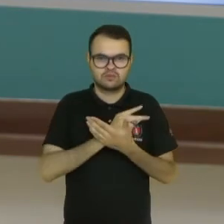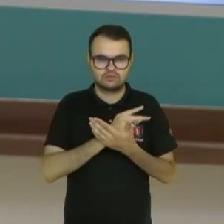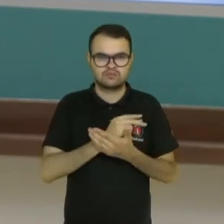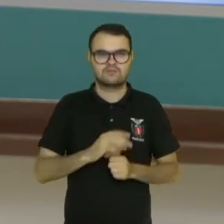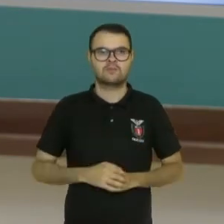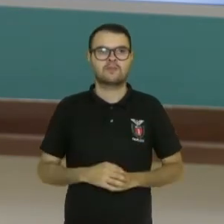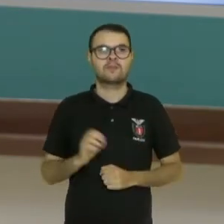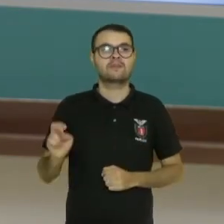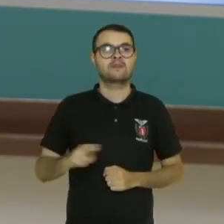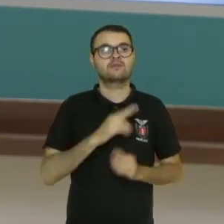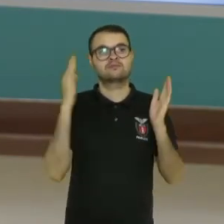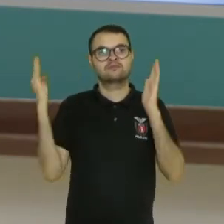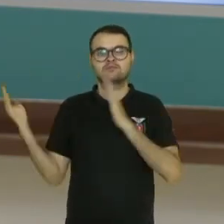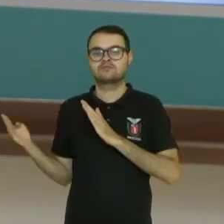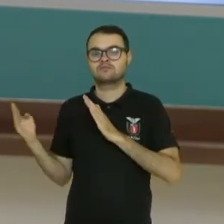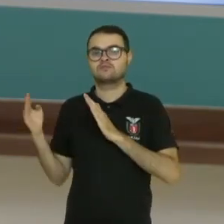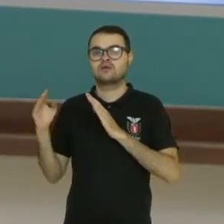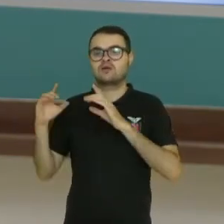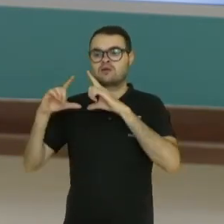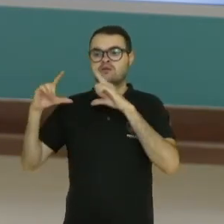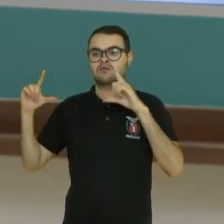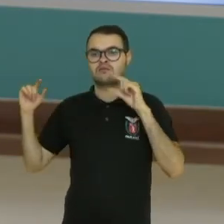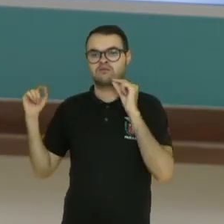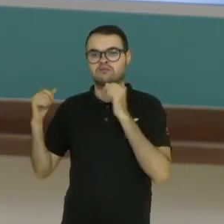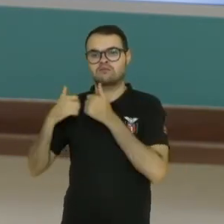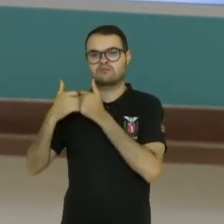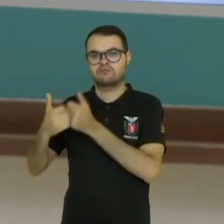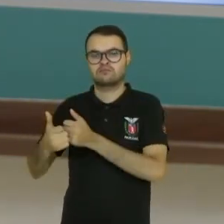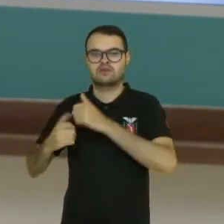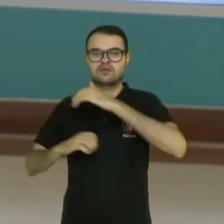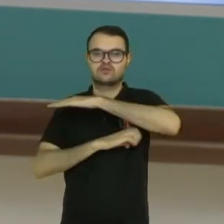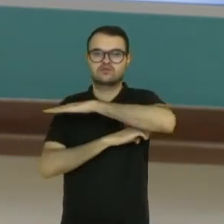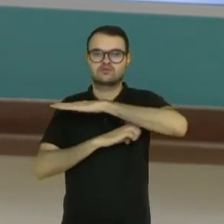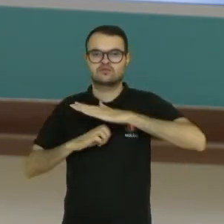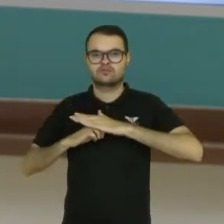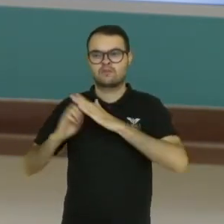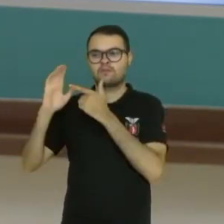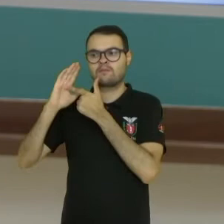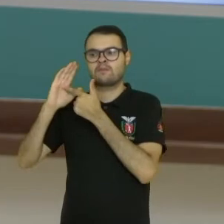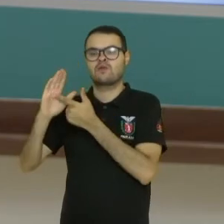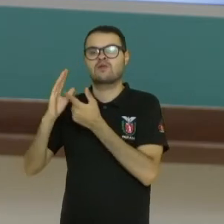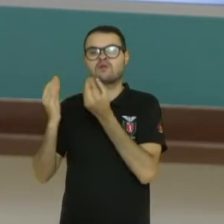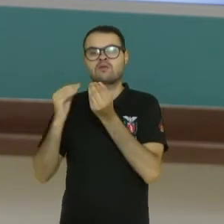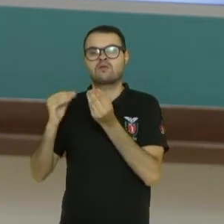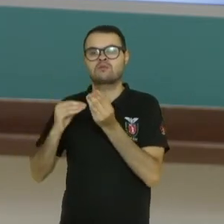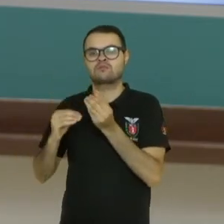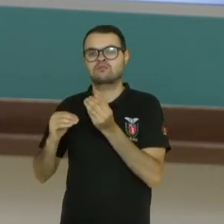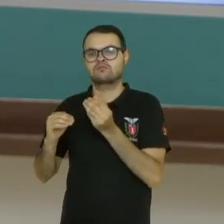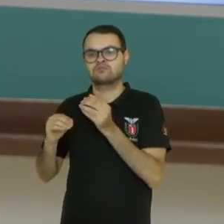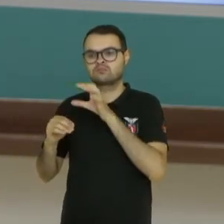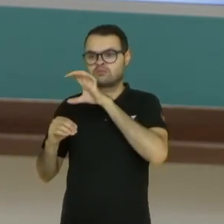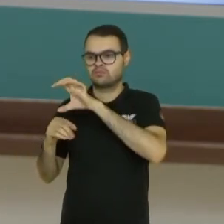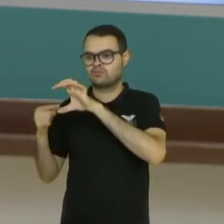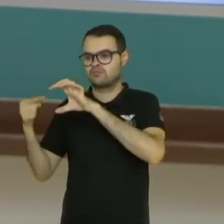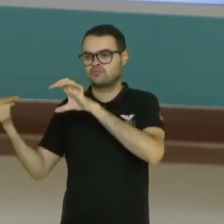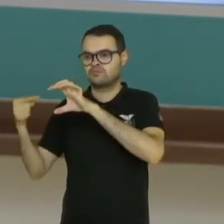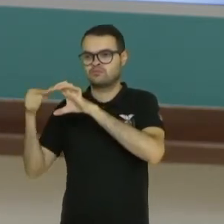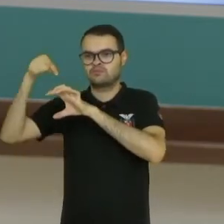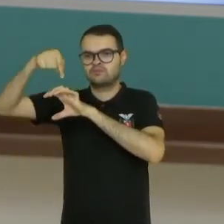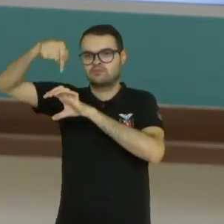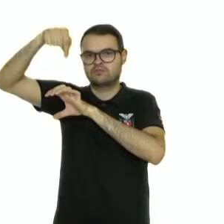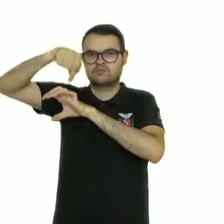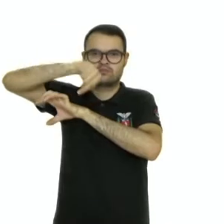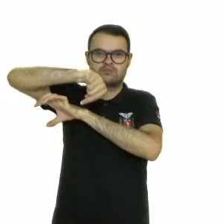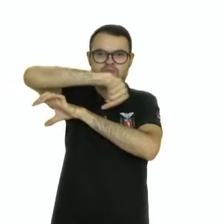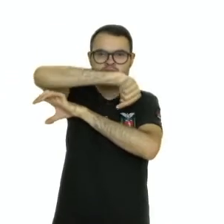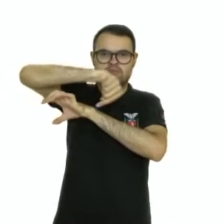acontecendo. Ou a gente usa a fórmula estrutural, ou seja, vai mostrar aí com tracinhos essa ligação. Então, aqui a gente tem a